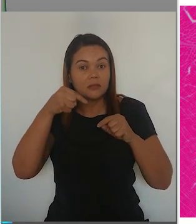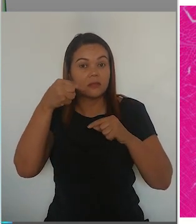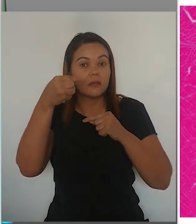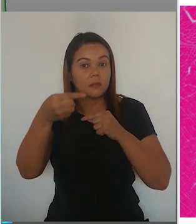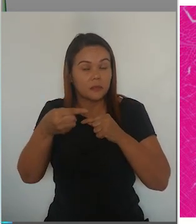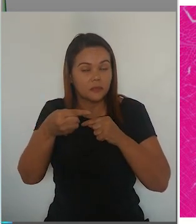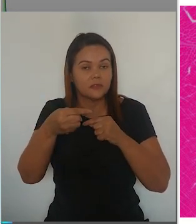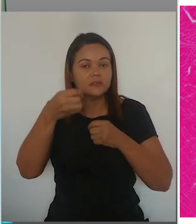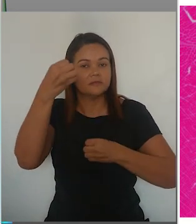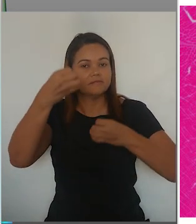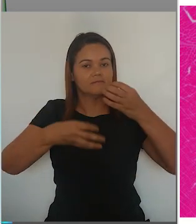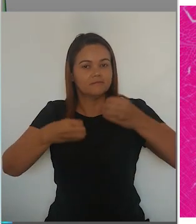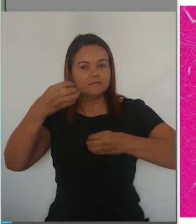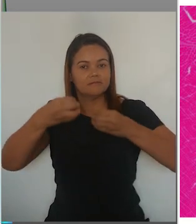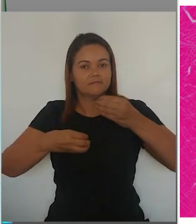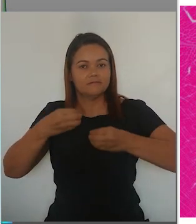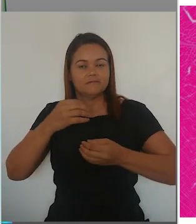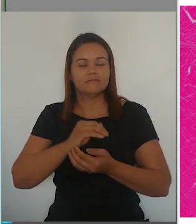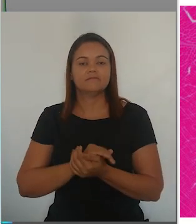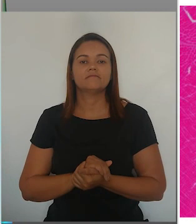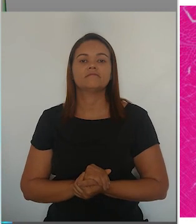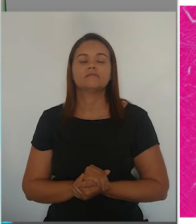adiante.